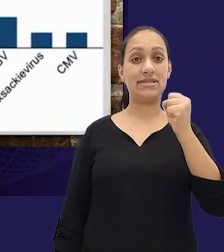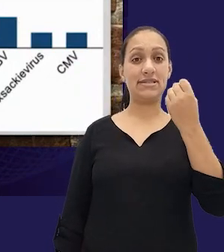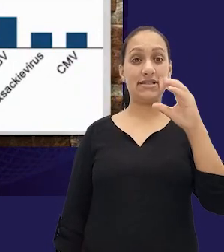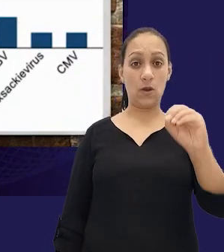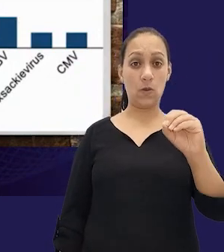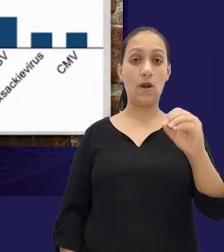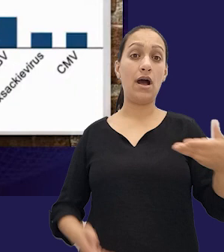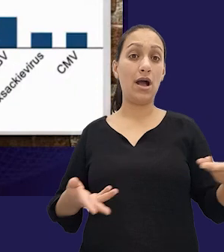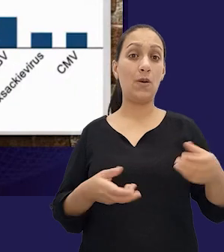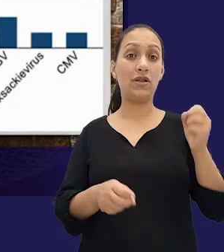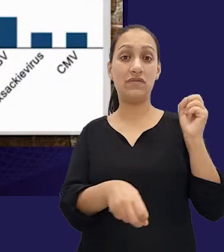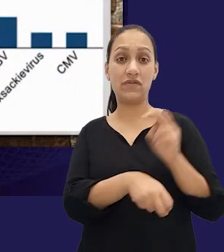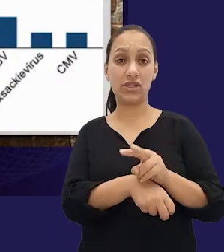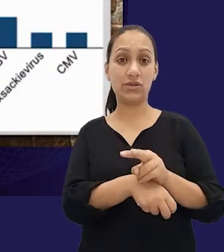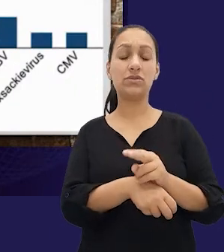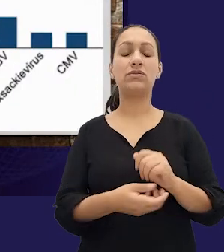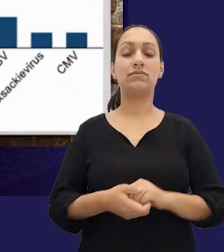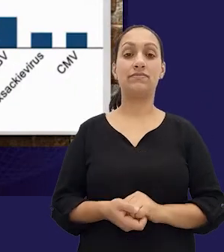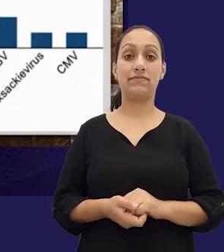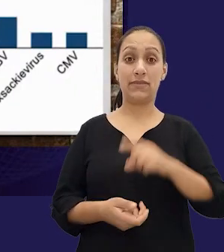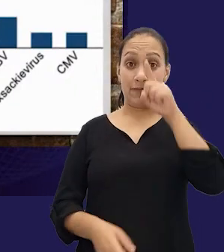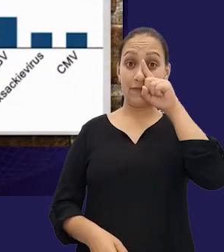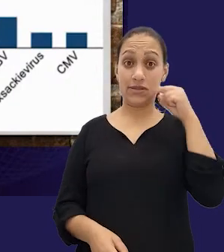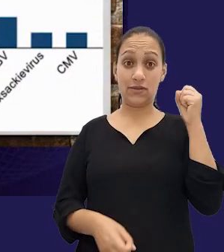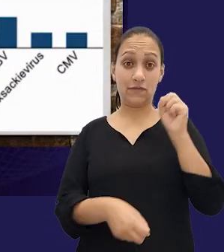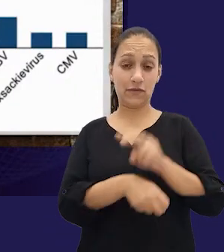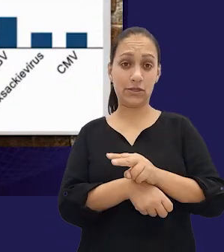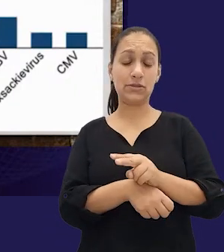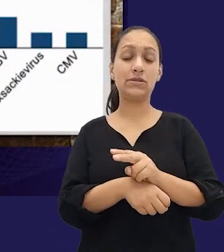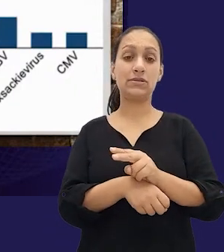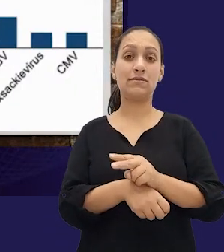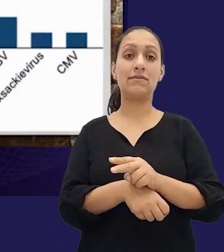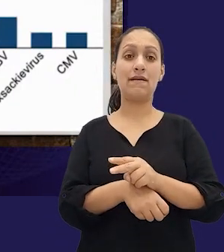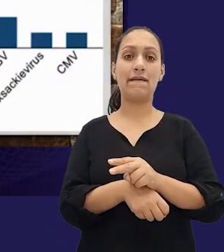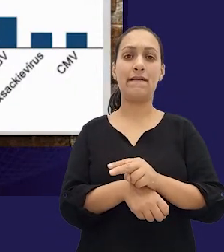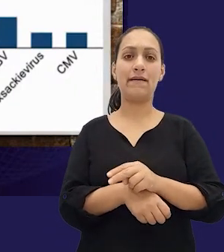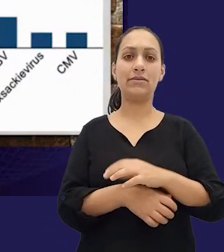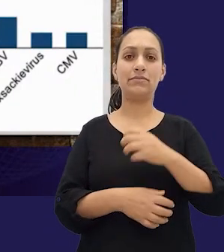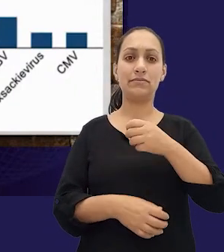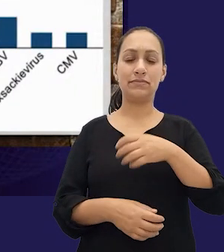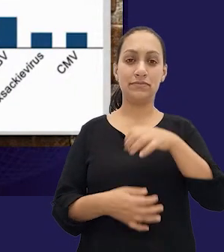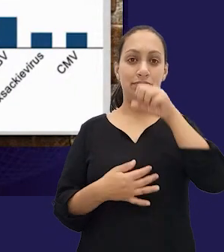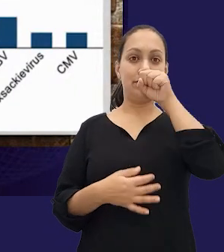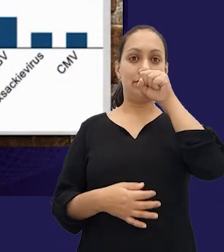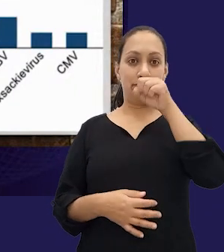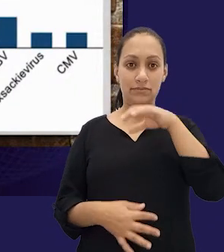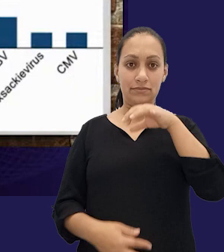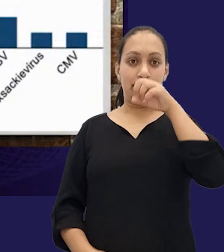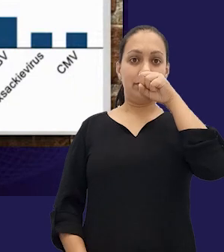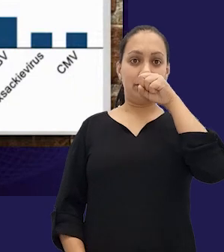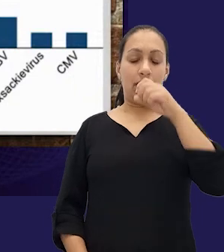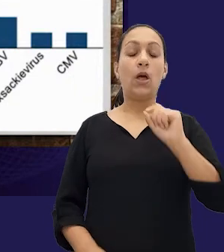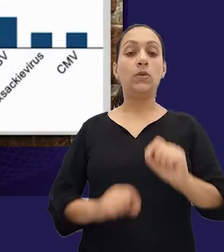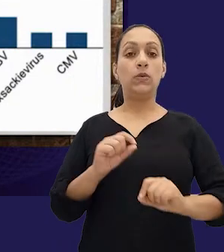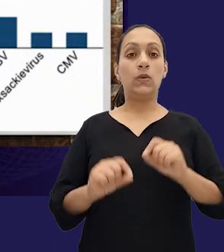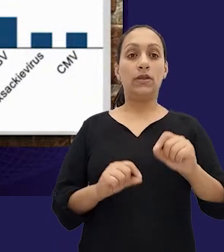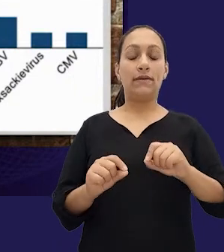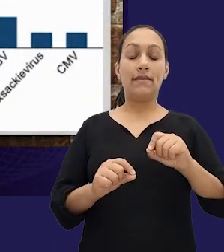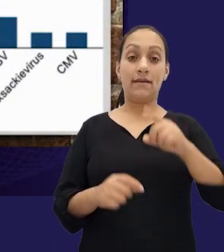Então, co-infecção por vírus sincicial respiratório, aqui né, do montante de